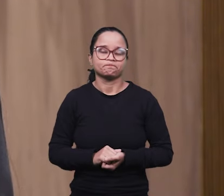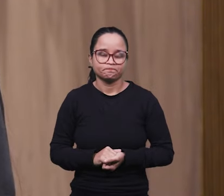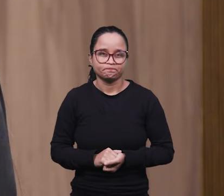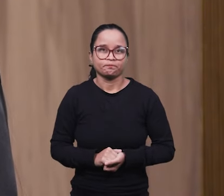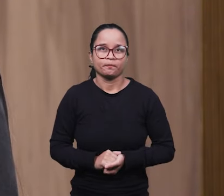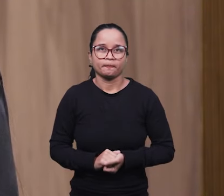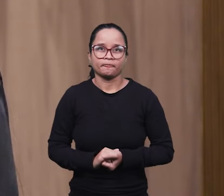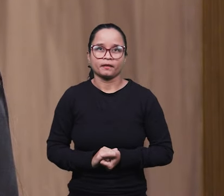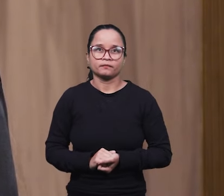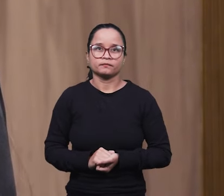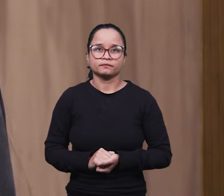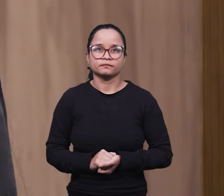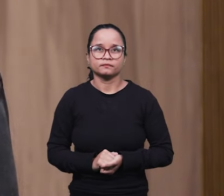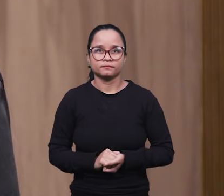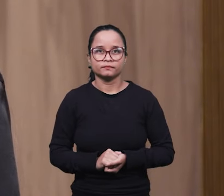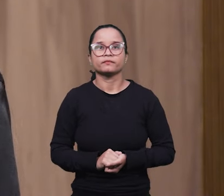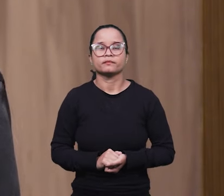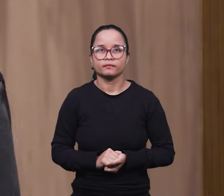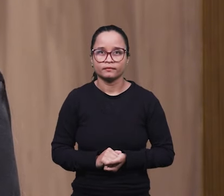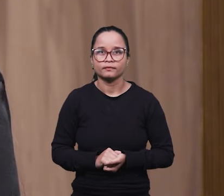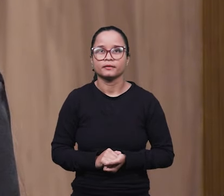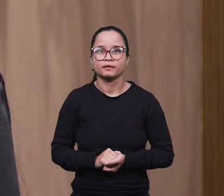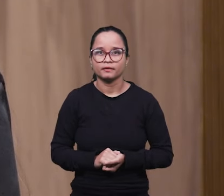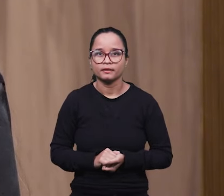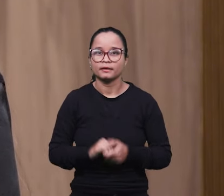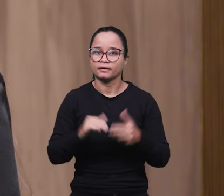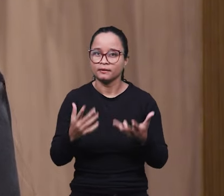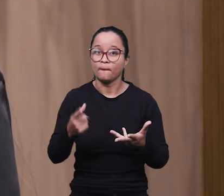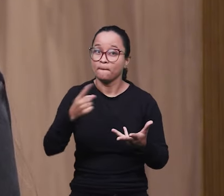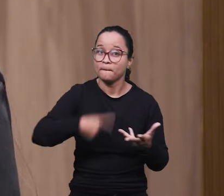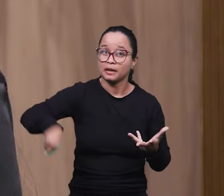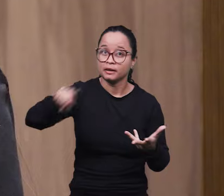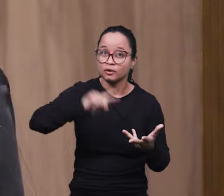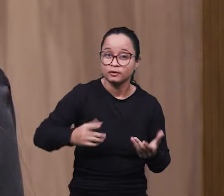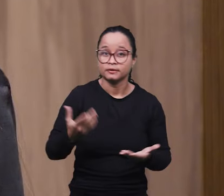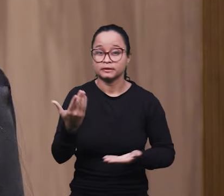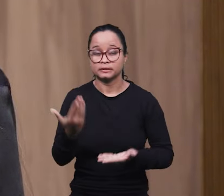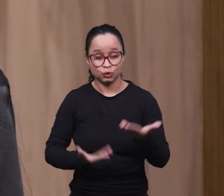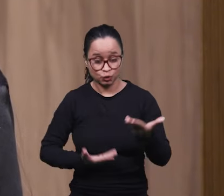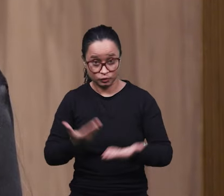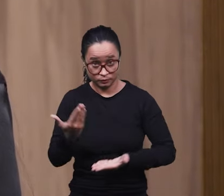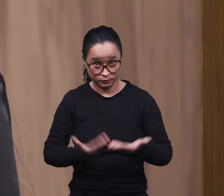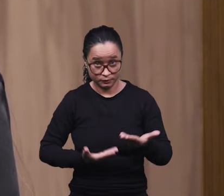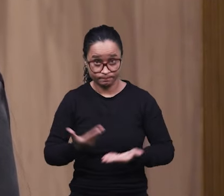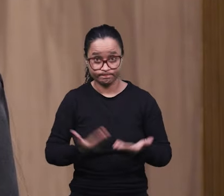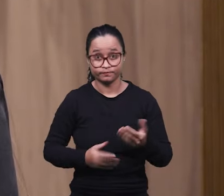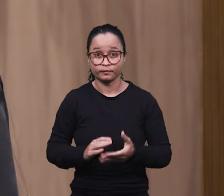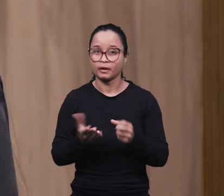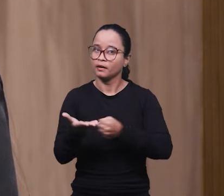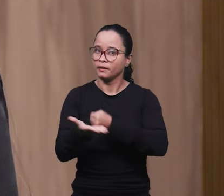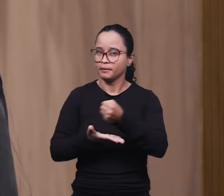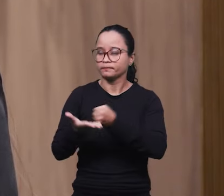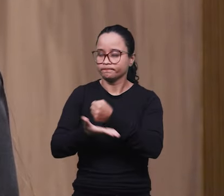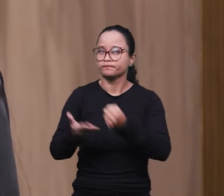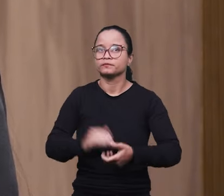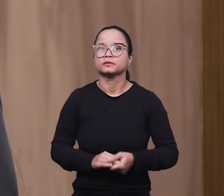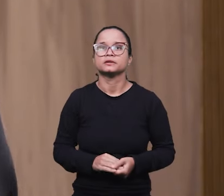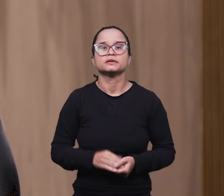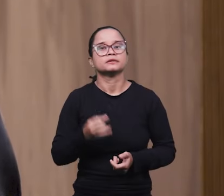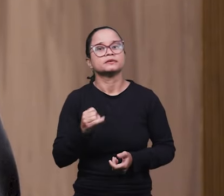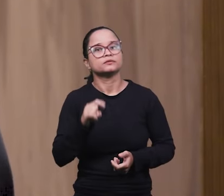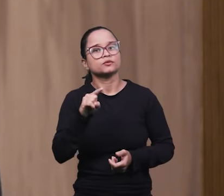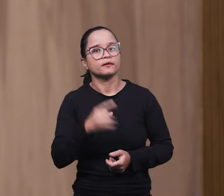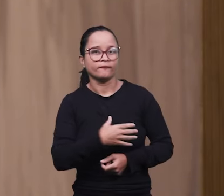é sinequan para nós que somos servos de Deus é a base se